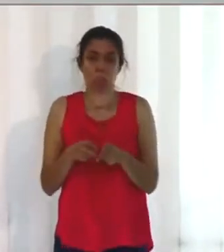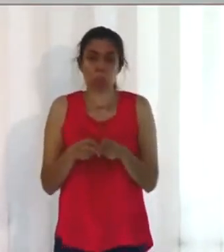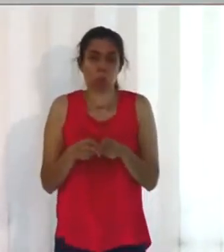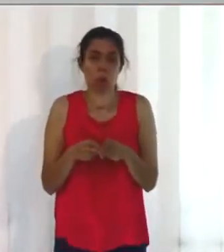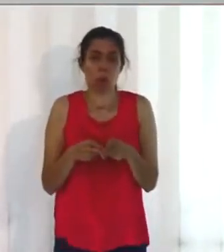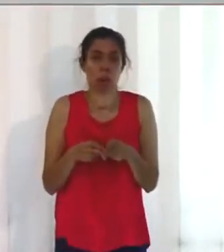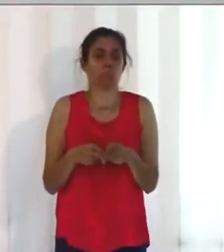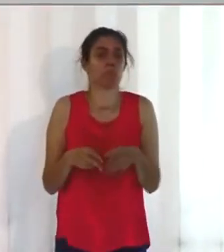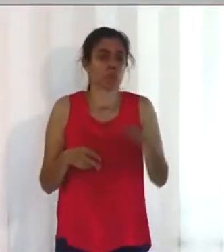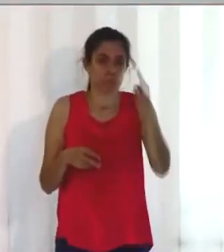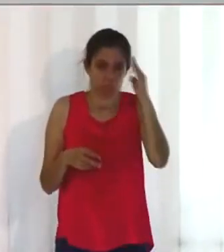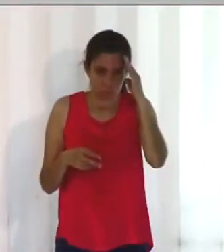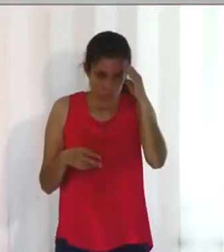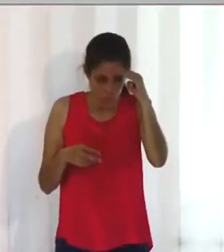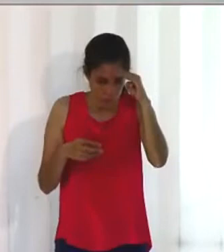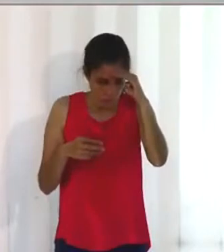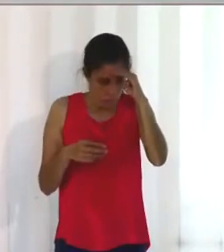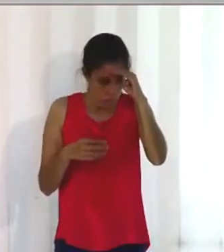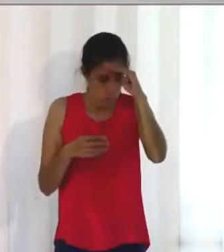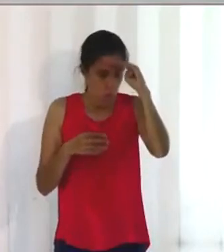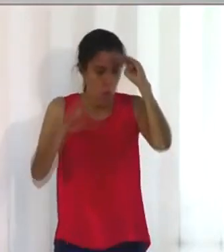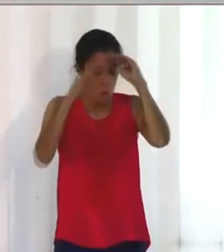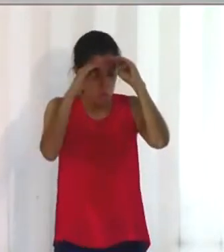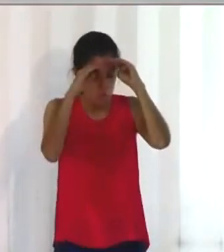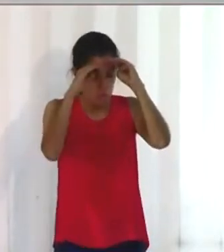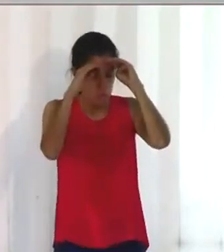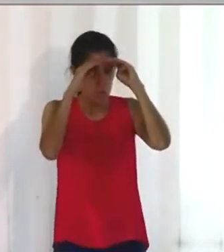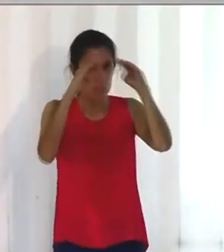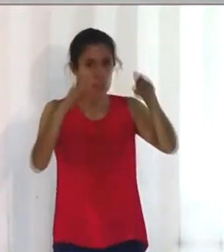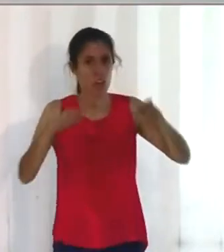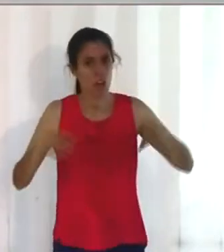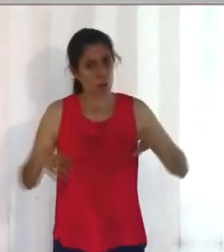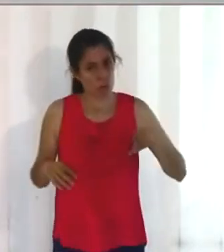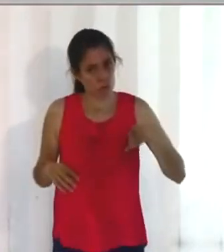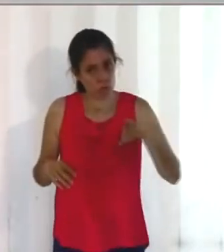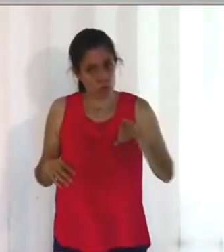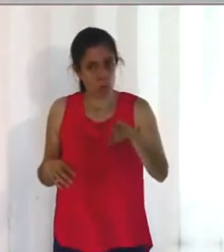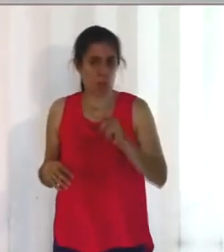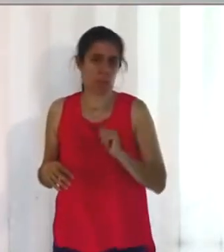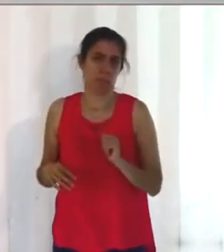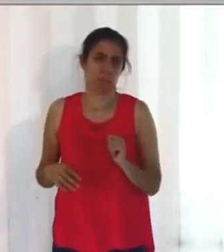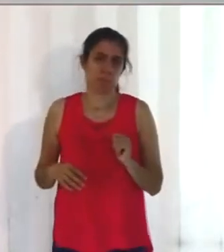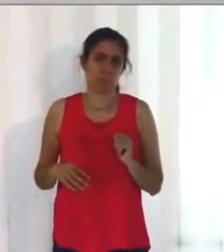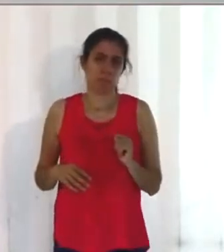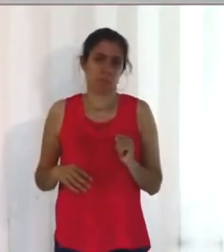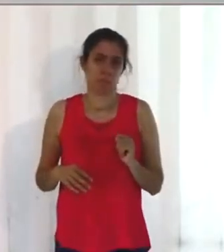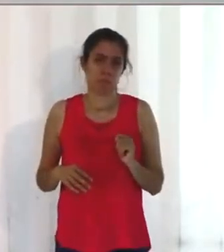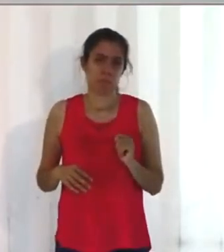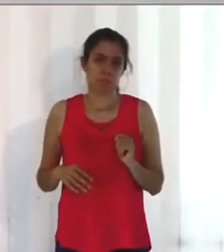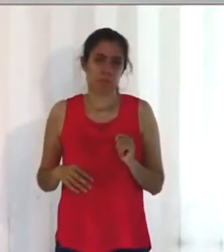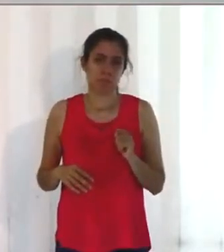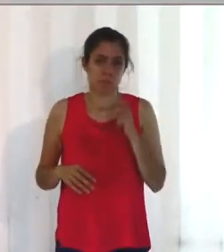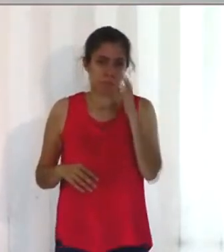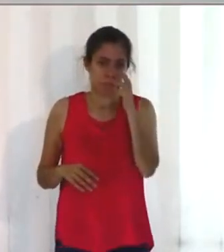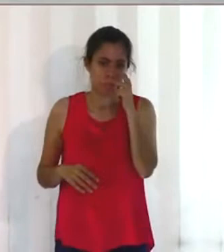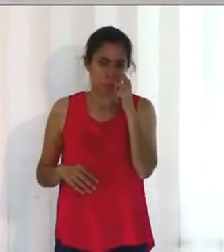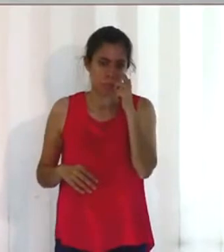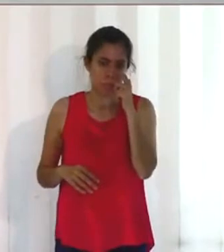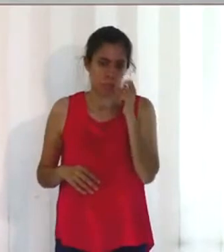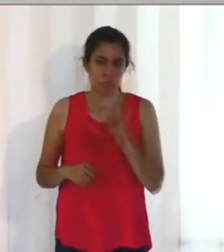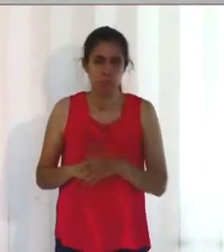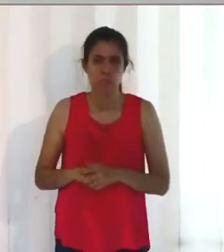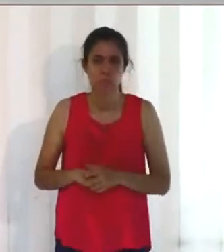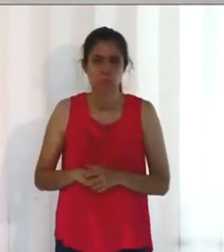Lembre do pano de fundo dessas passagens: um assassinato, a idolatria e o dilúvio.